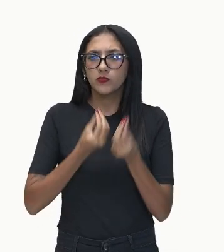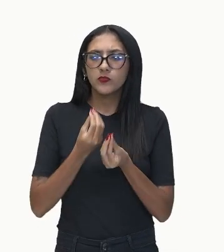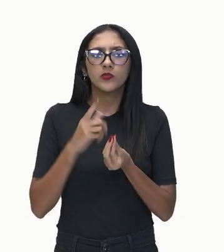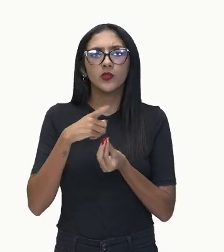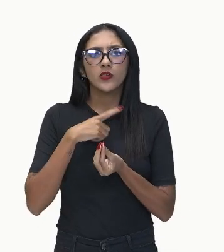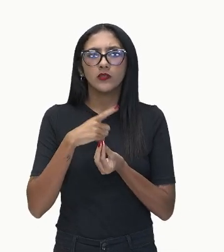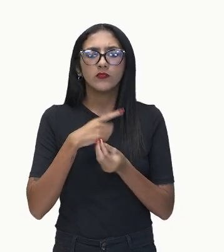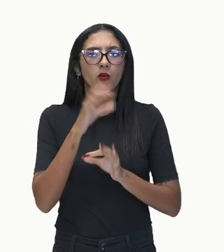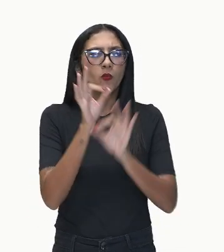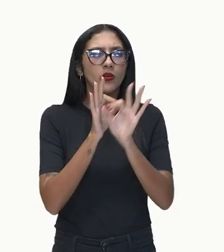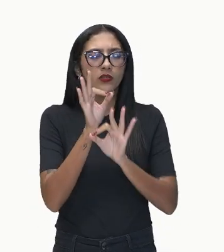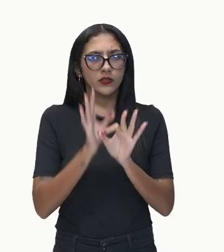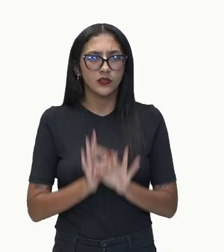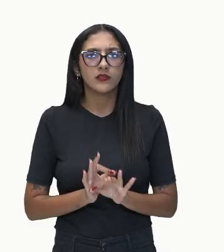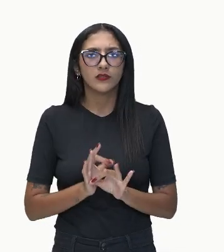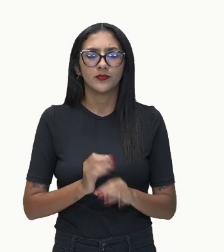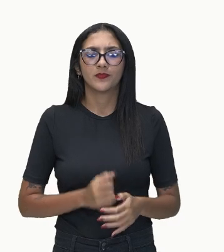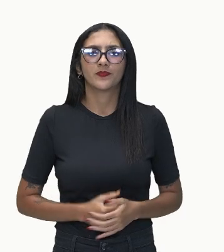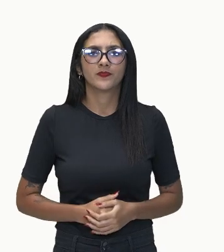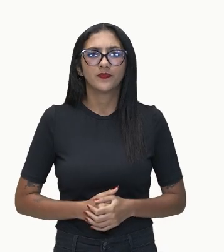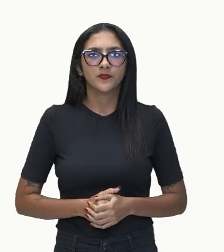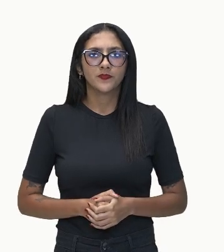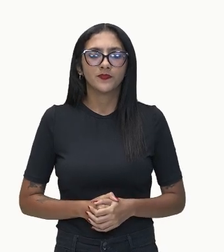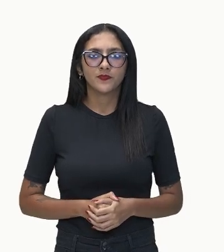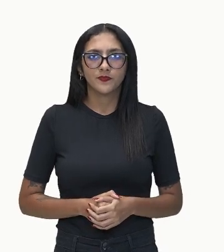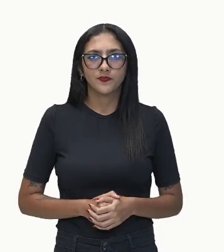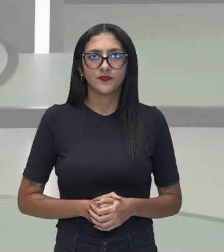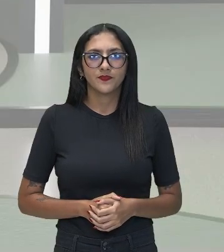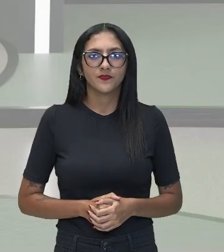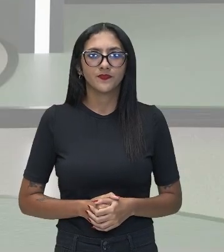feita a classificação dos carboidratos?